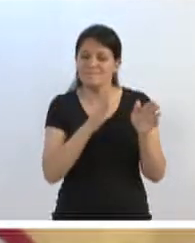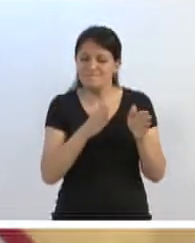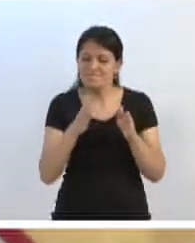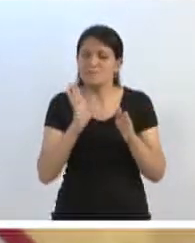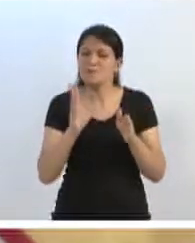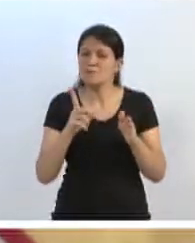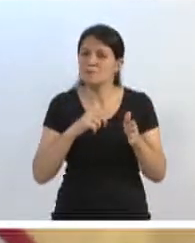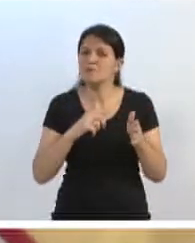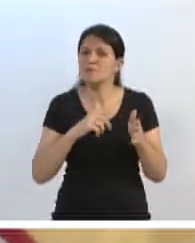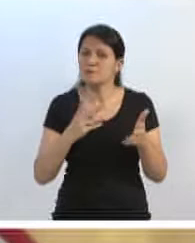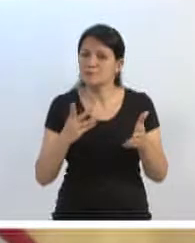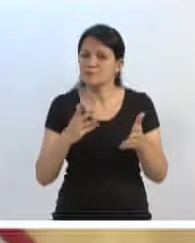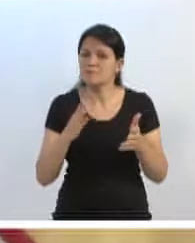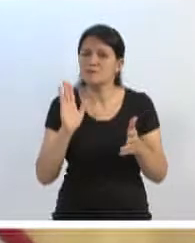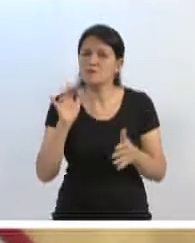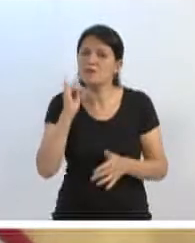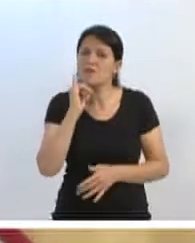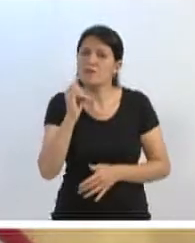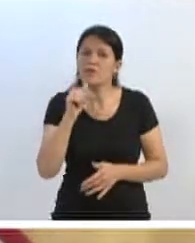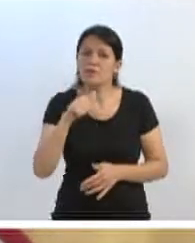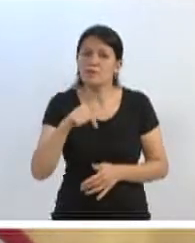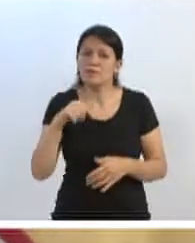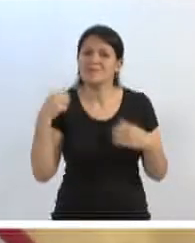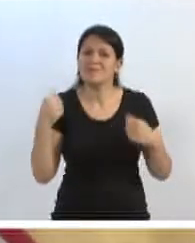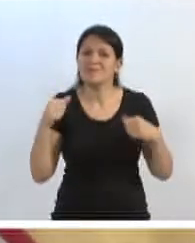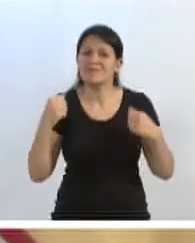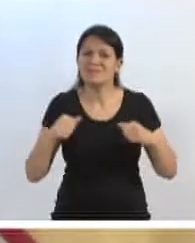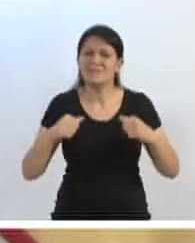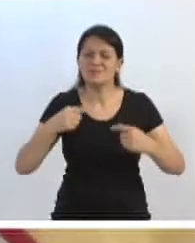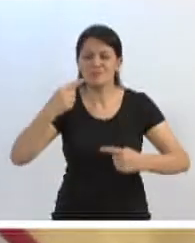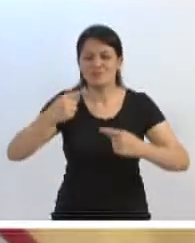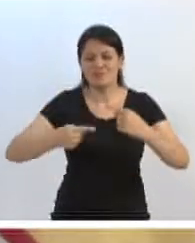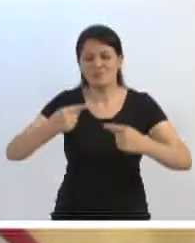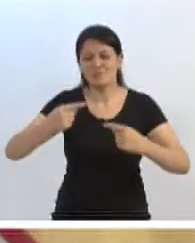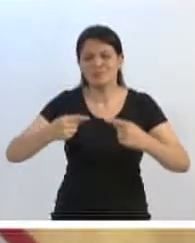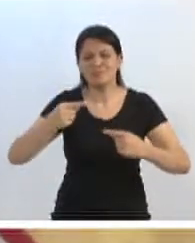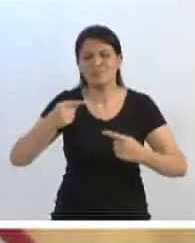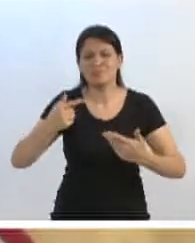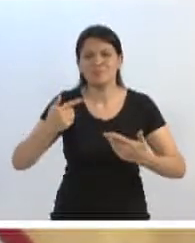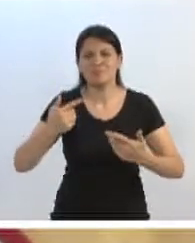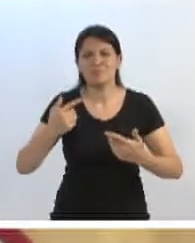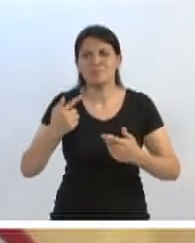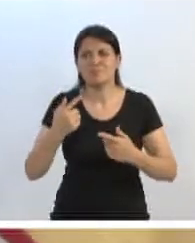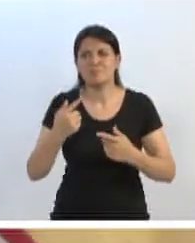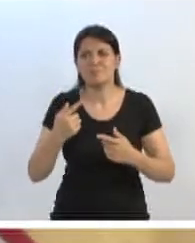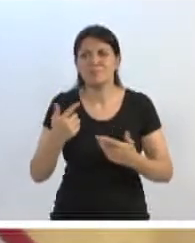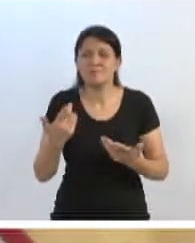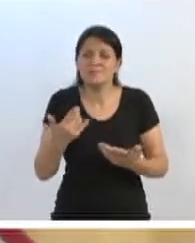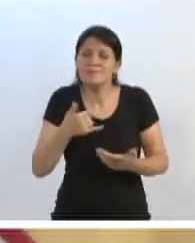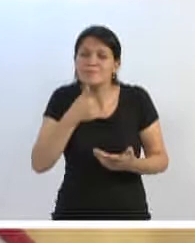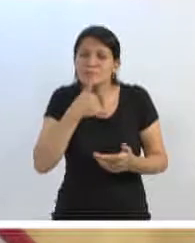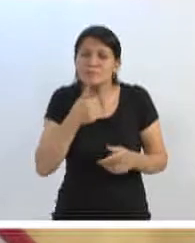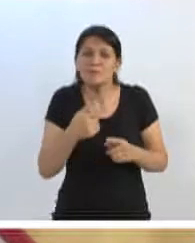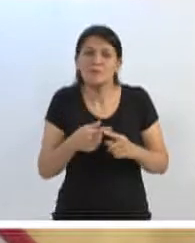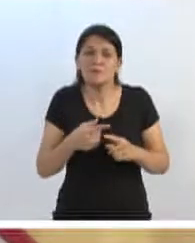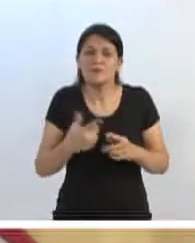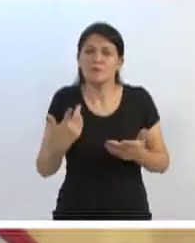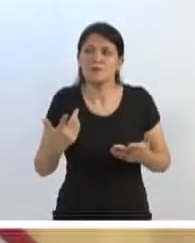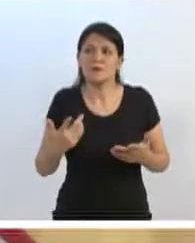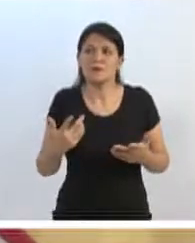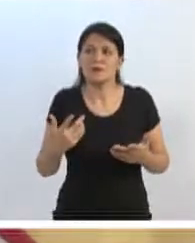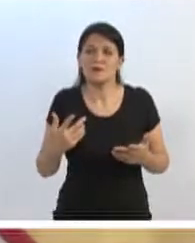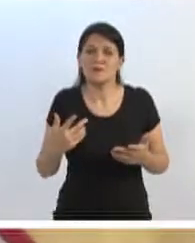hoje e como eu disse nós vamos ter que fazer um debate maduro sou pena que todos nós venhamos a ser